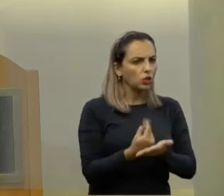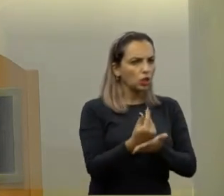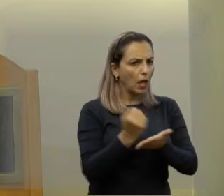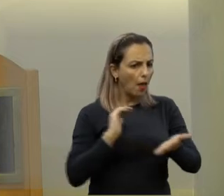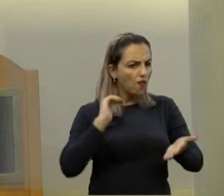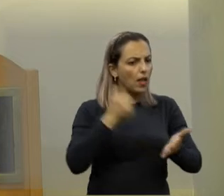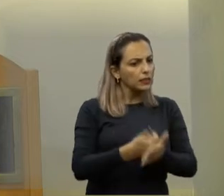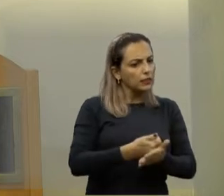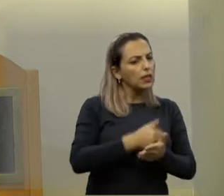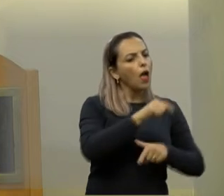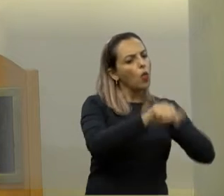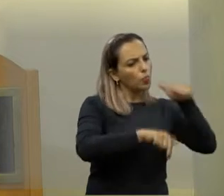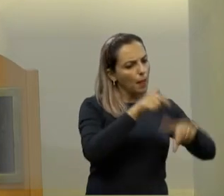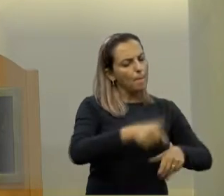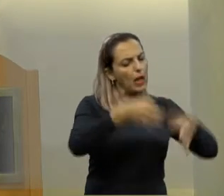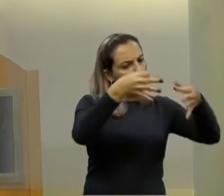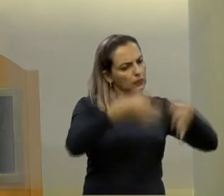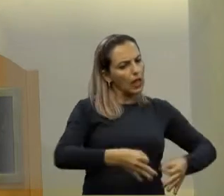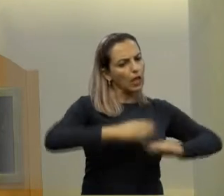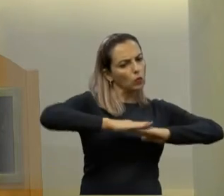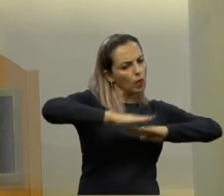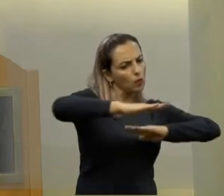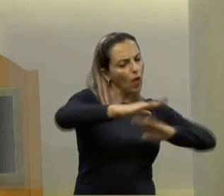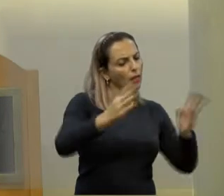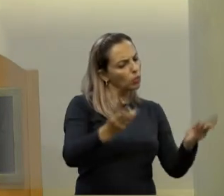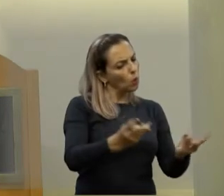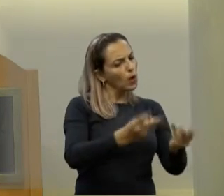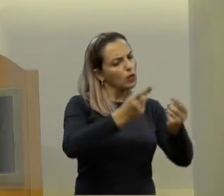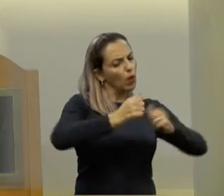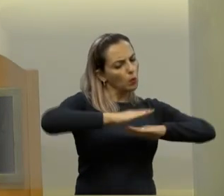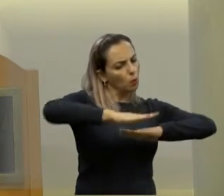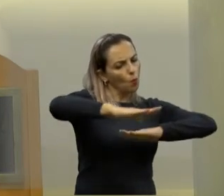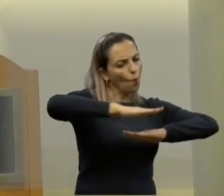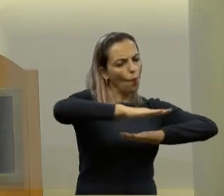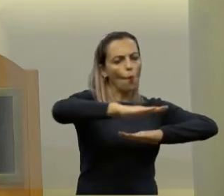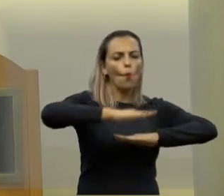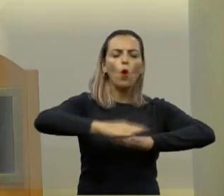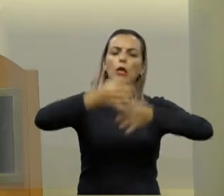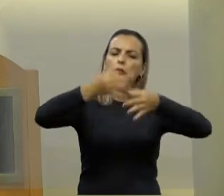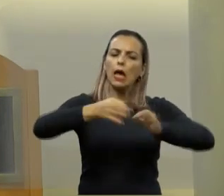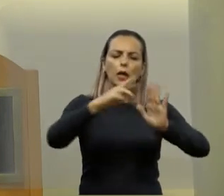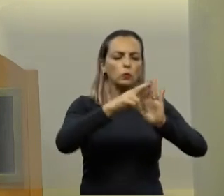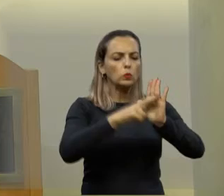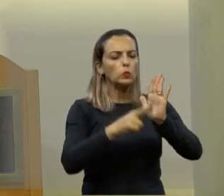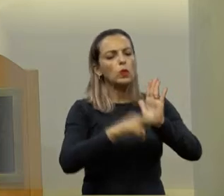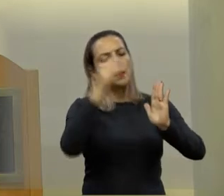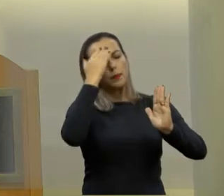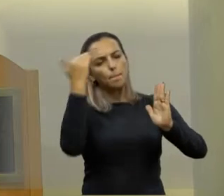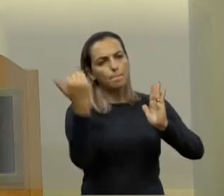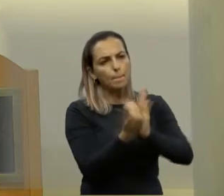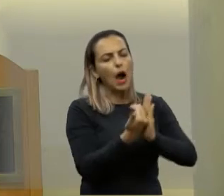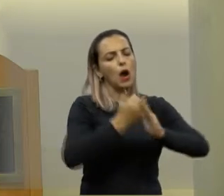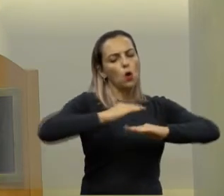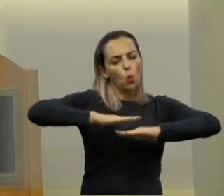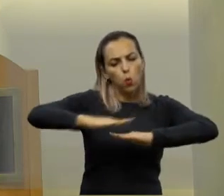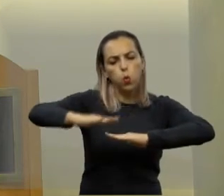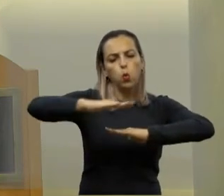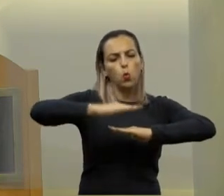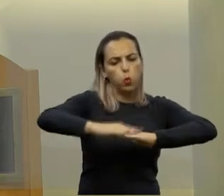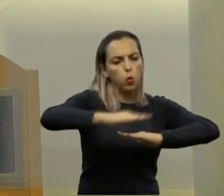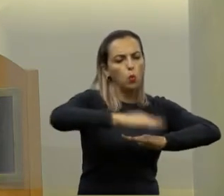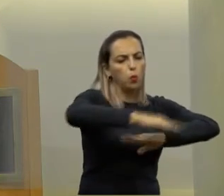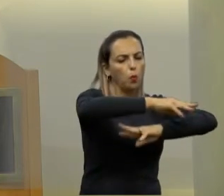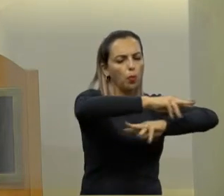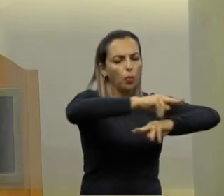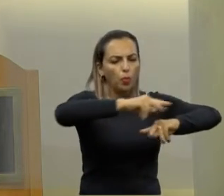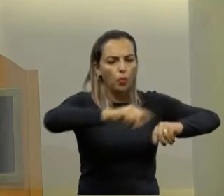fazer a Amália solta contactação todas as especificações subir capa capa